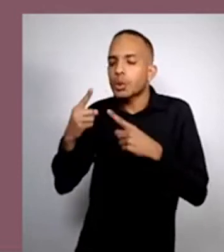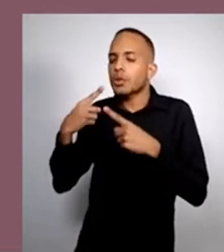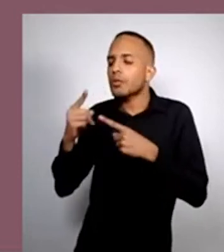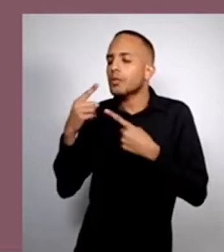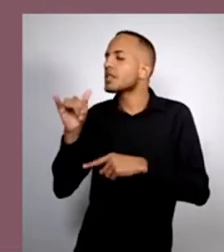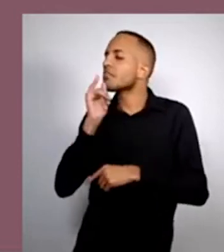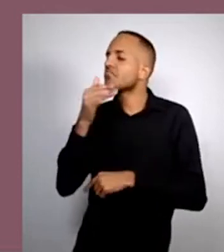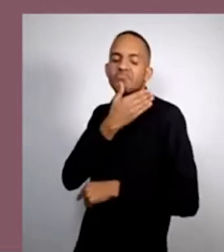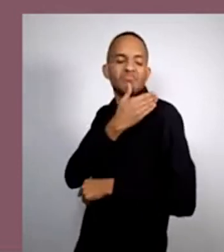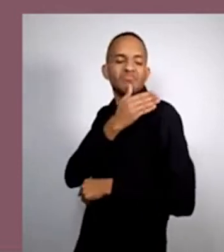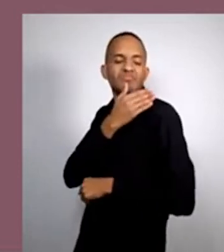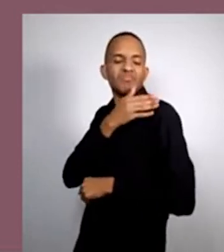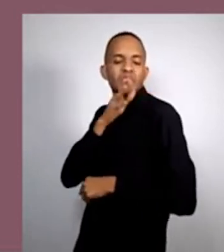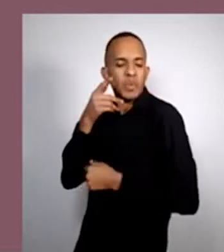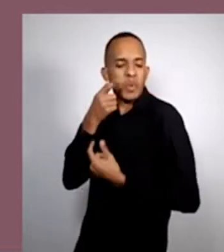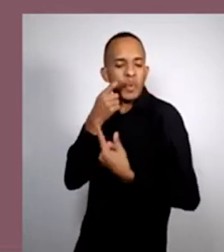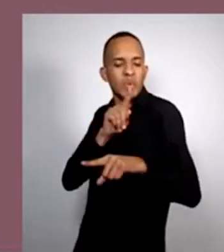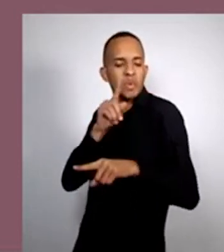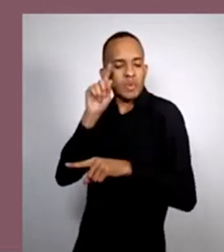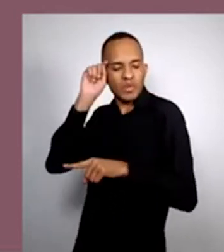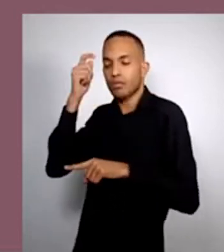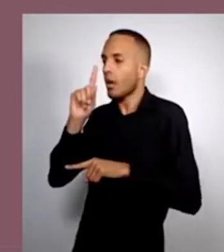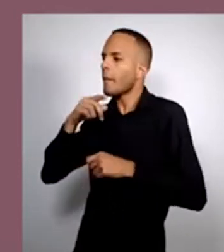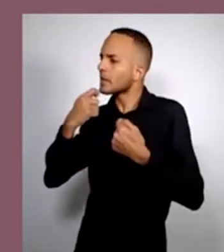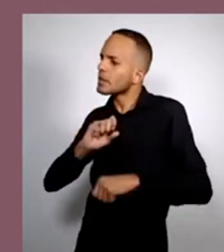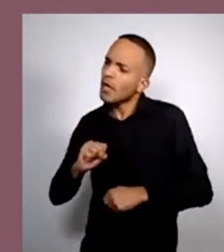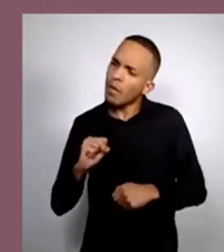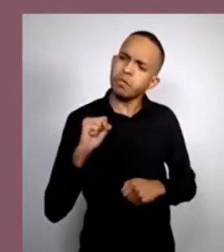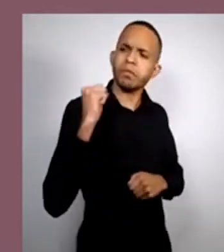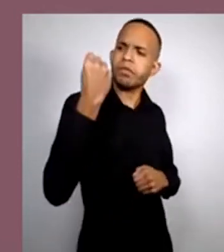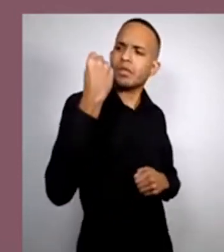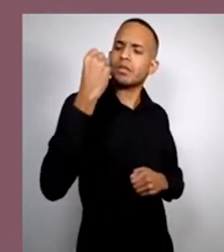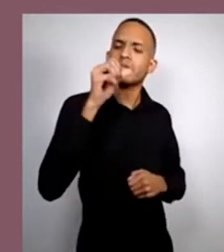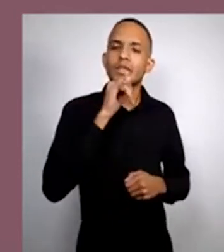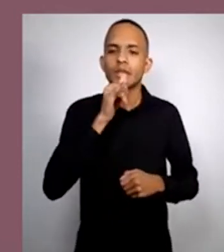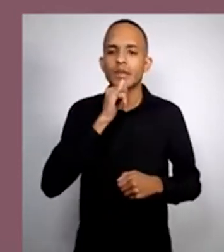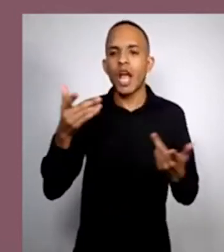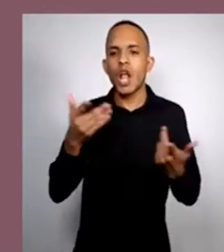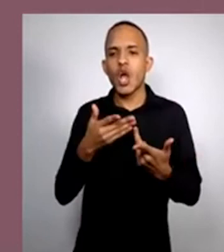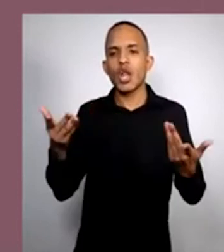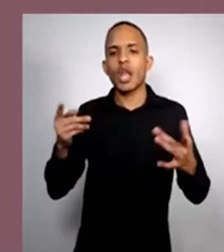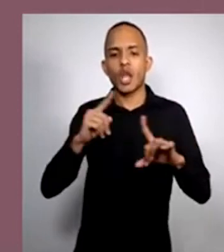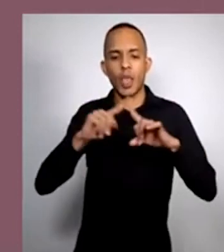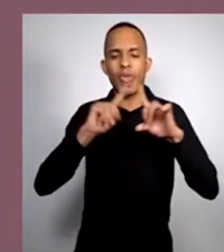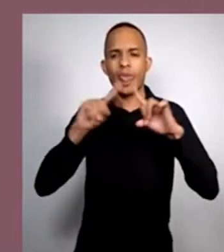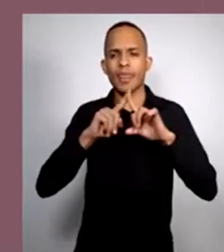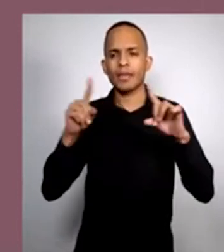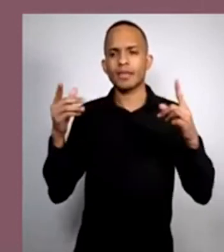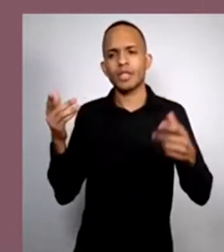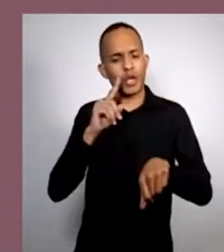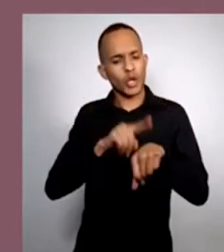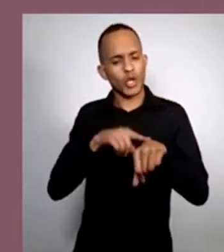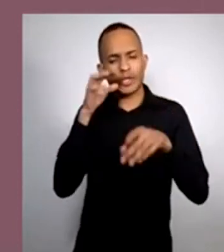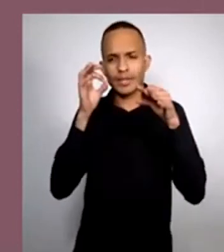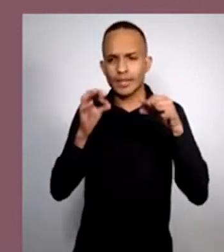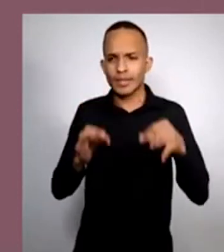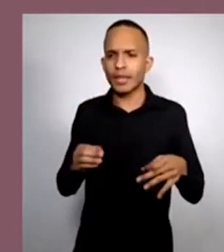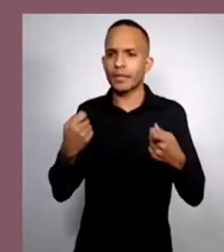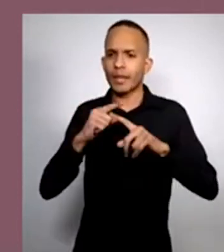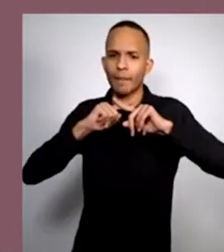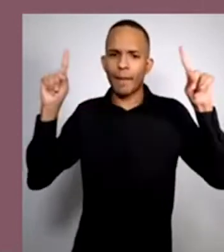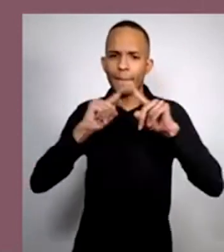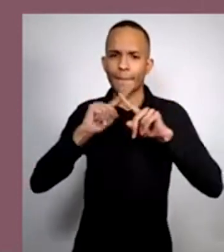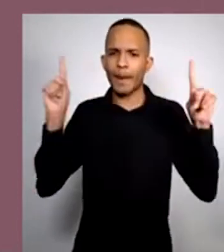e quem não assinar, quem não está junto, a gente denunciar, porque esse é um momento que está propício para isso. Então, cada um de nós,